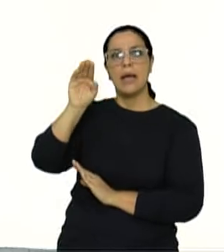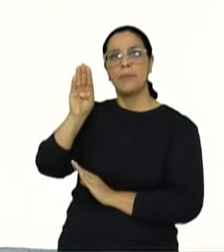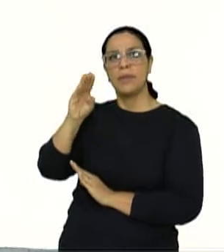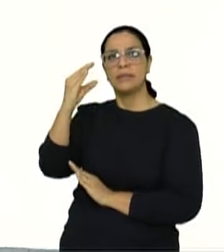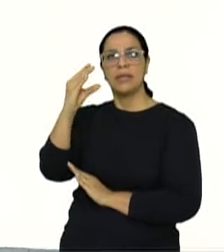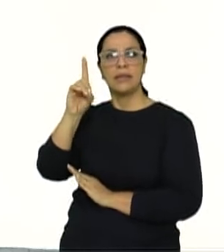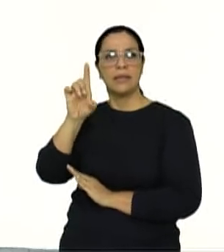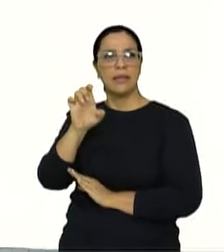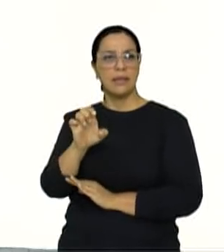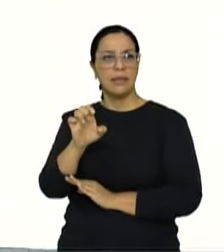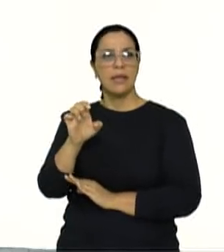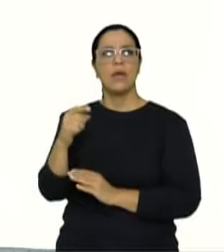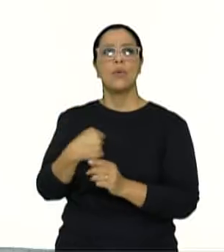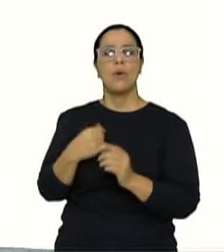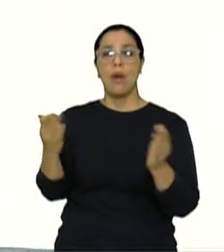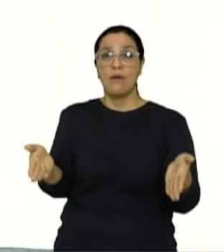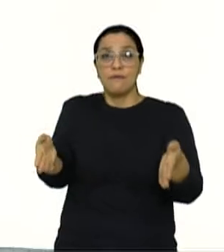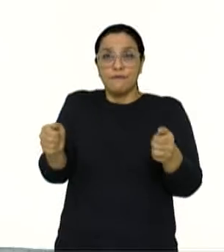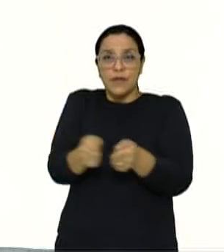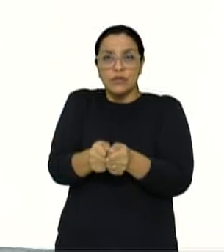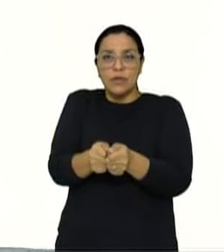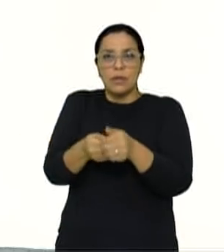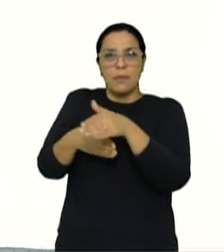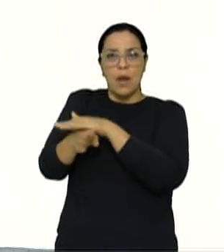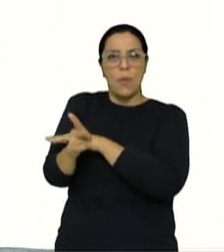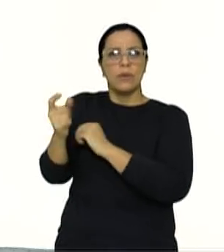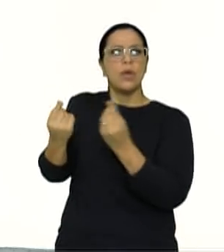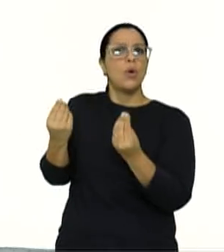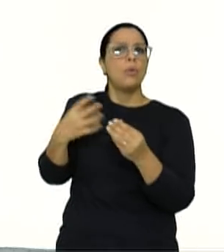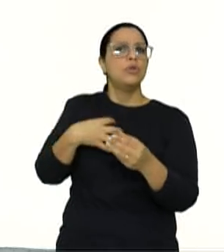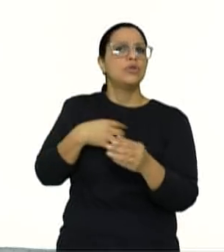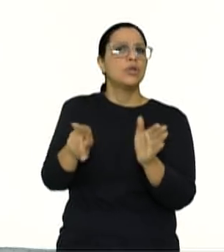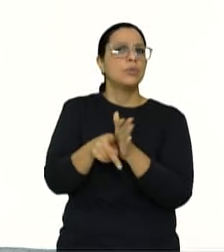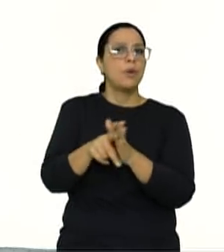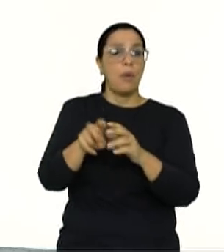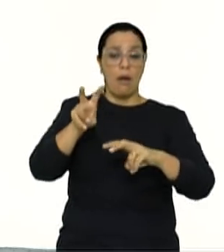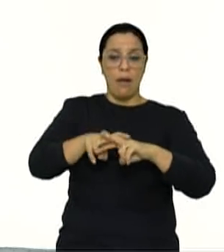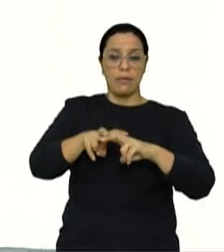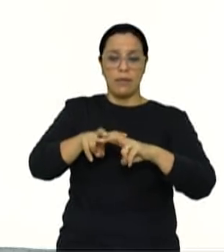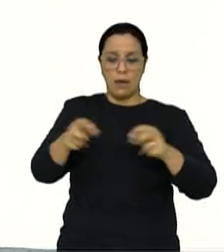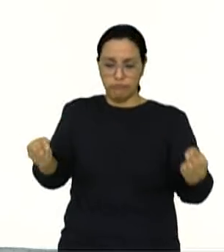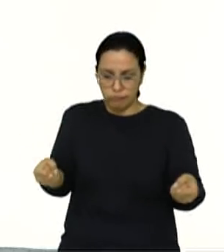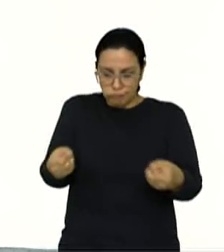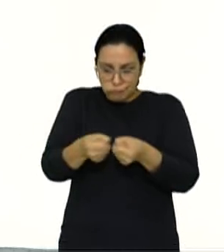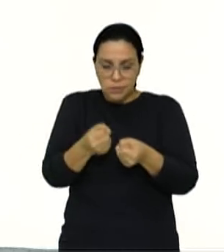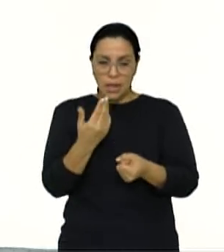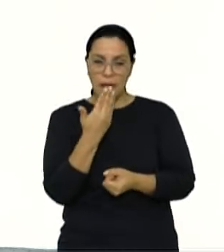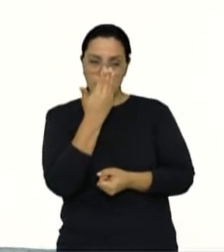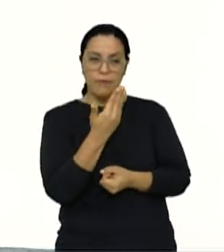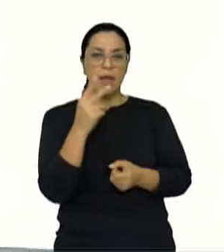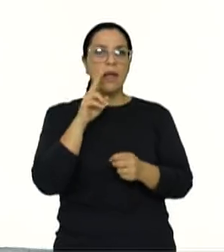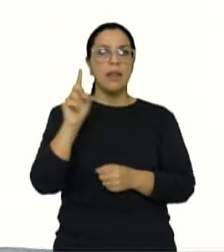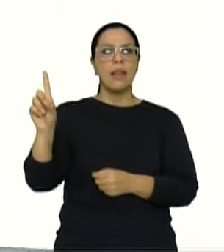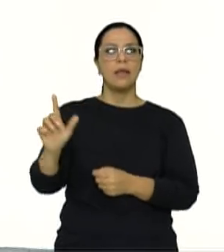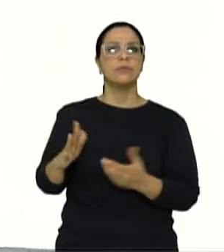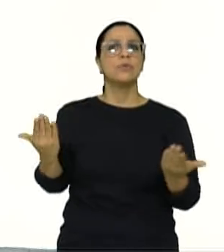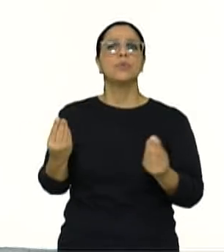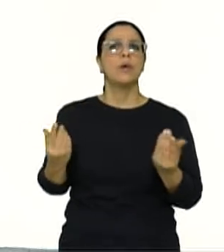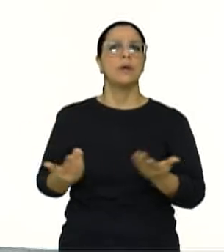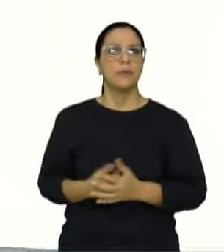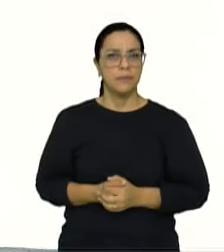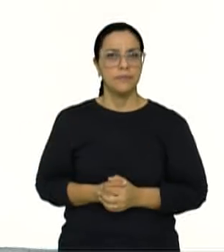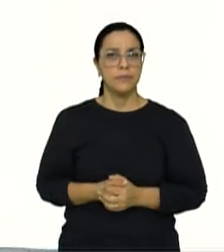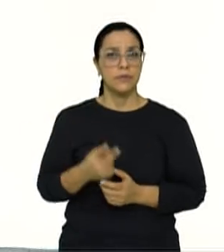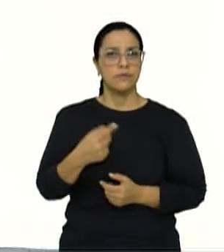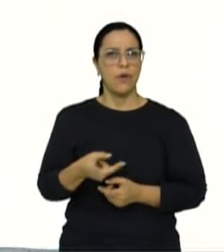cadeira fechada e como que ela é, fechada olhando de lado, beleza? Tenta